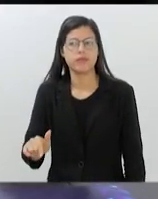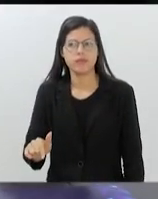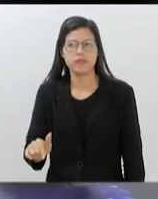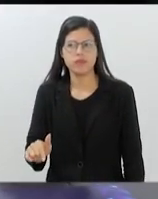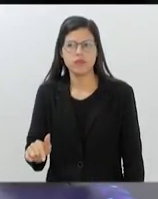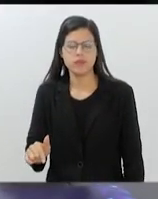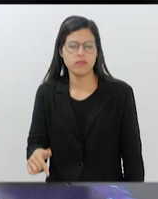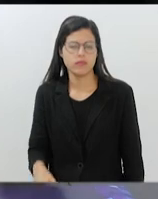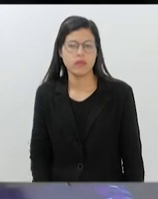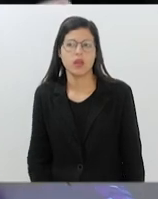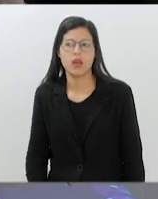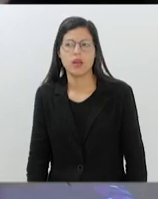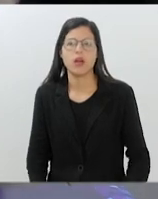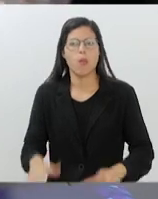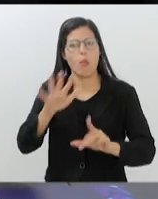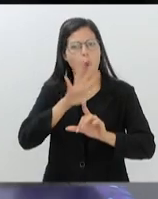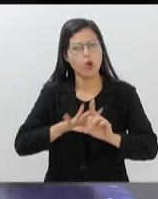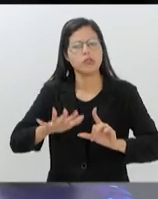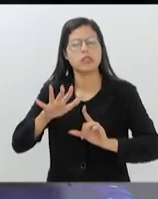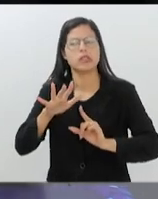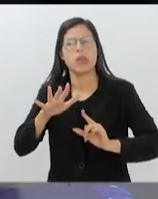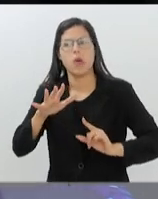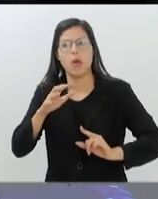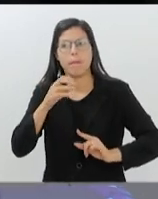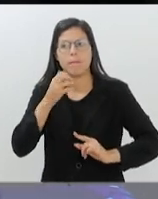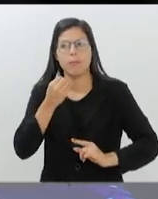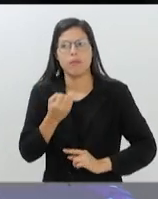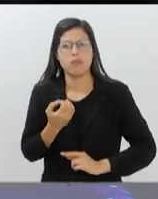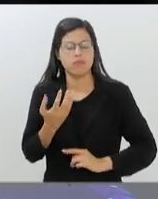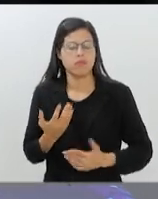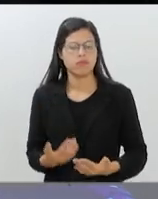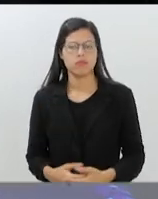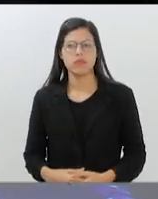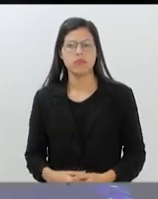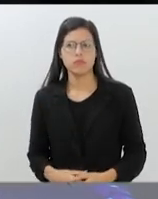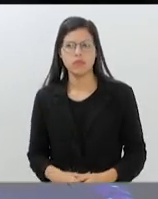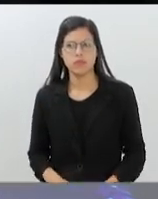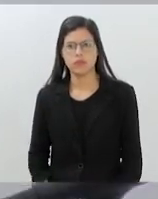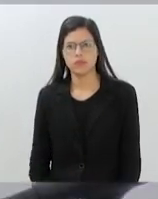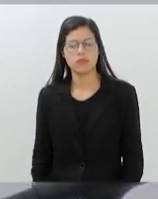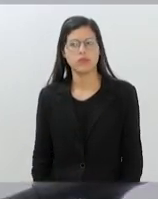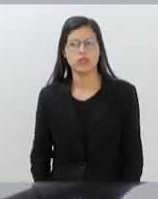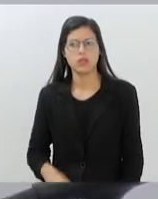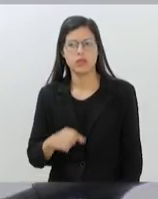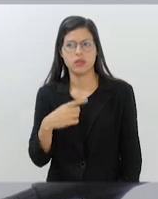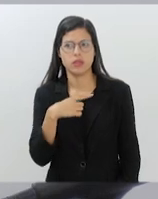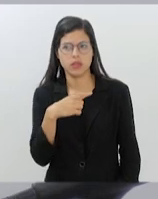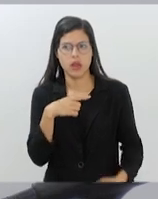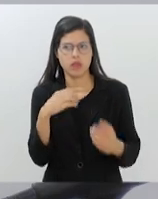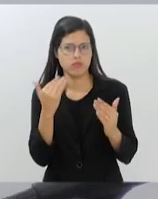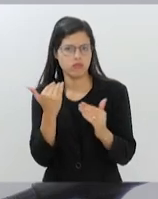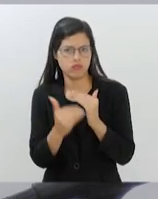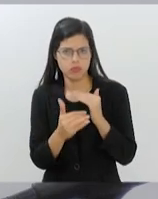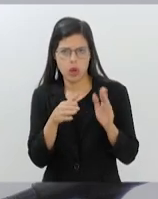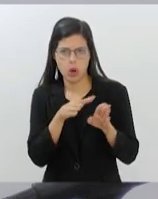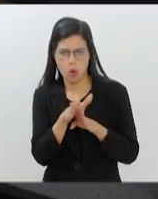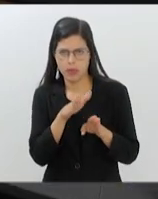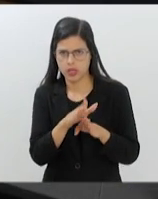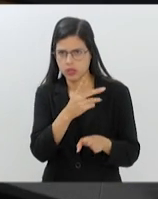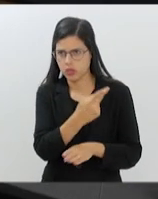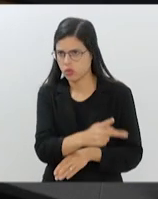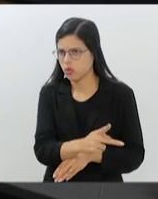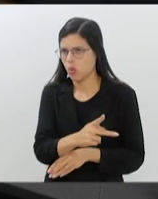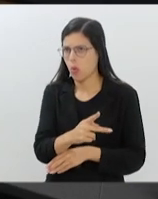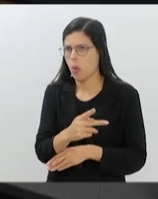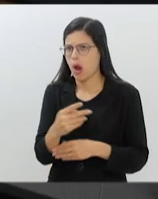toda legalidade e já houve discordância por parte da da agência de alguma recomendação do Senhor até hoje não